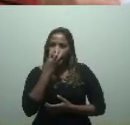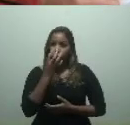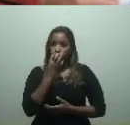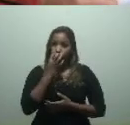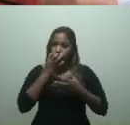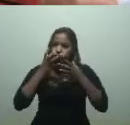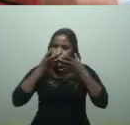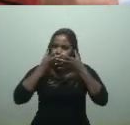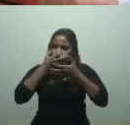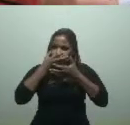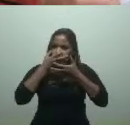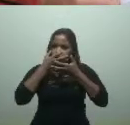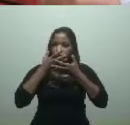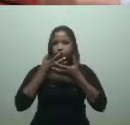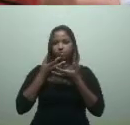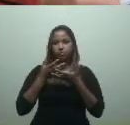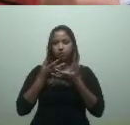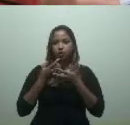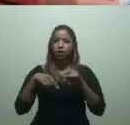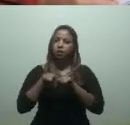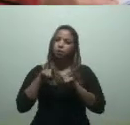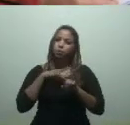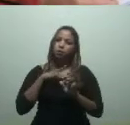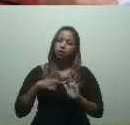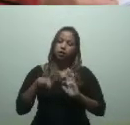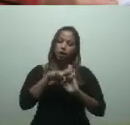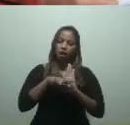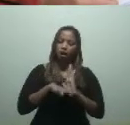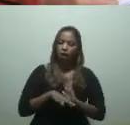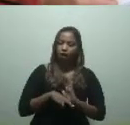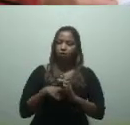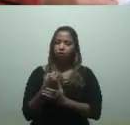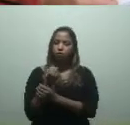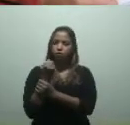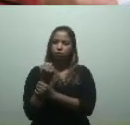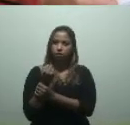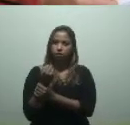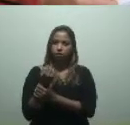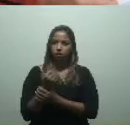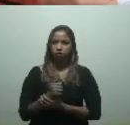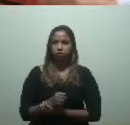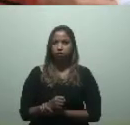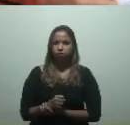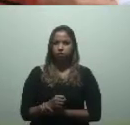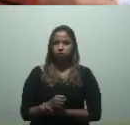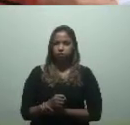focinheira, estabelece regras de segurança para o